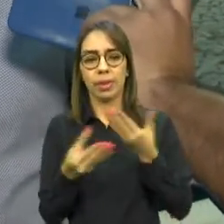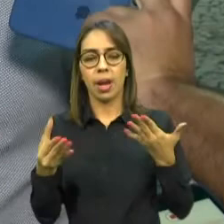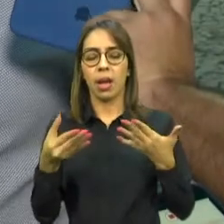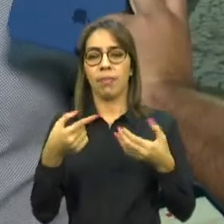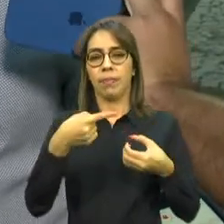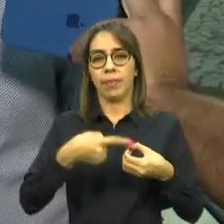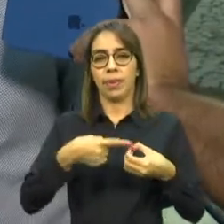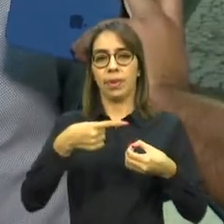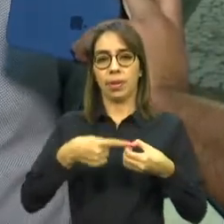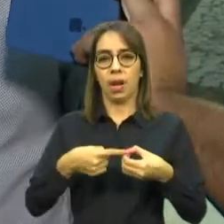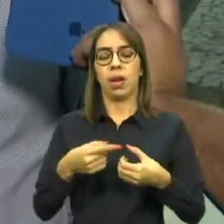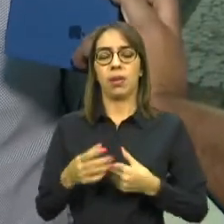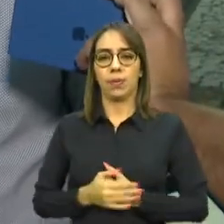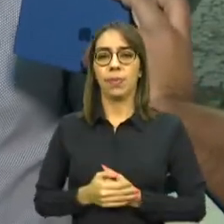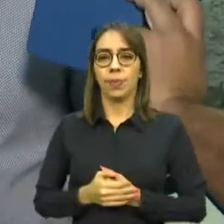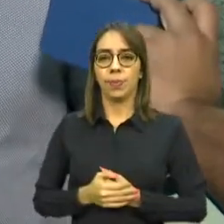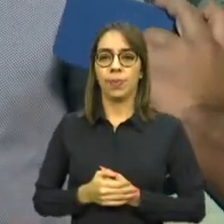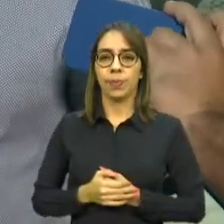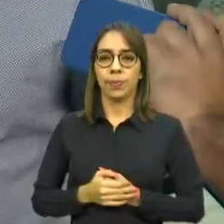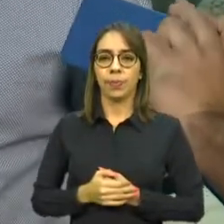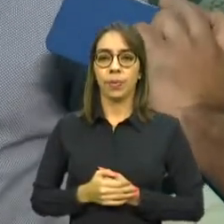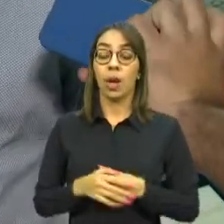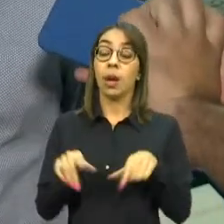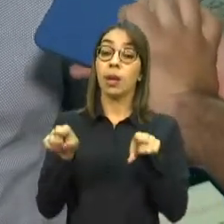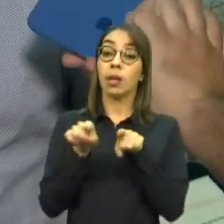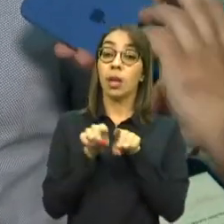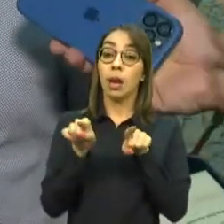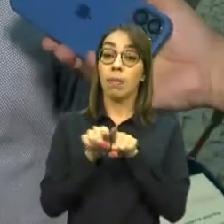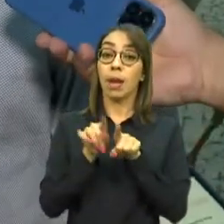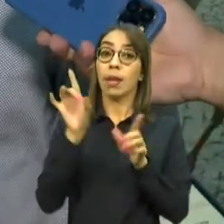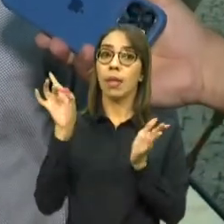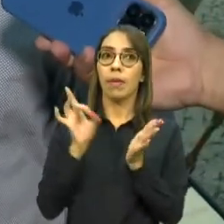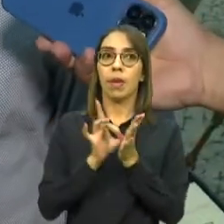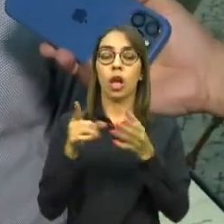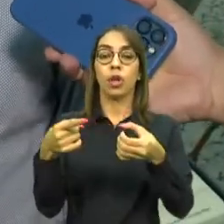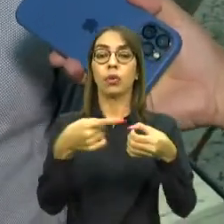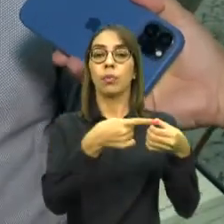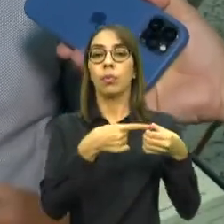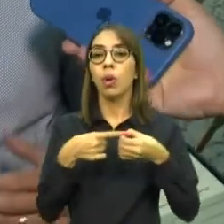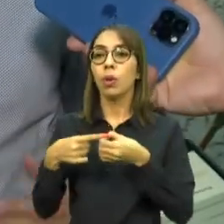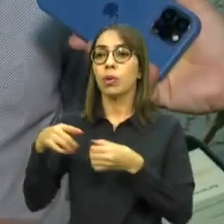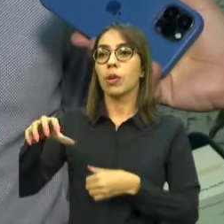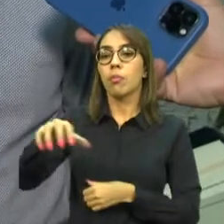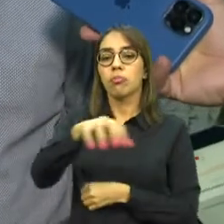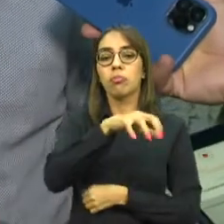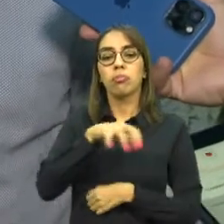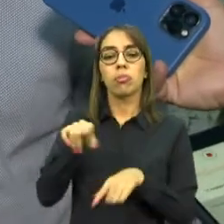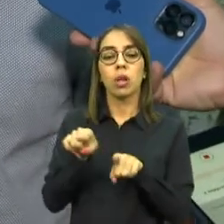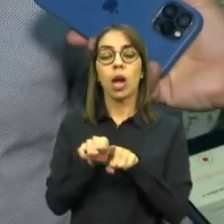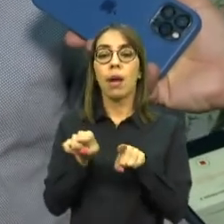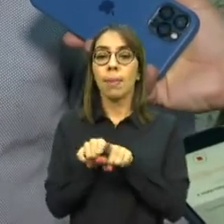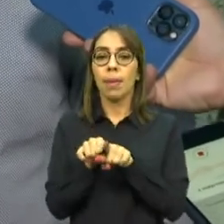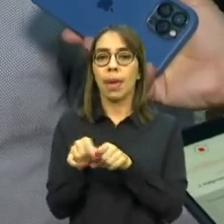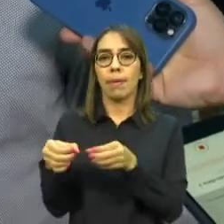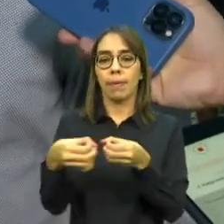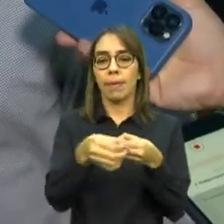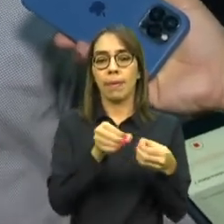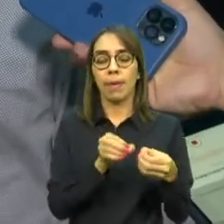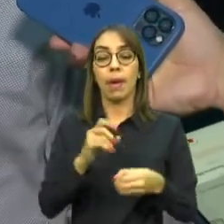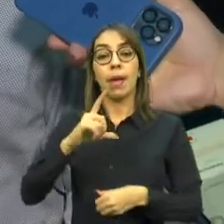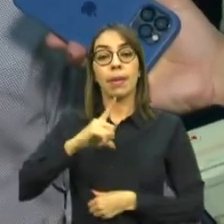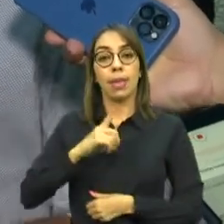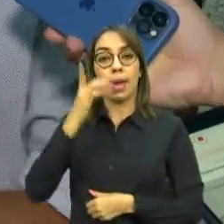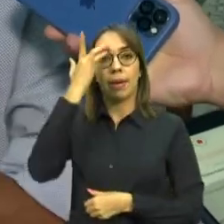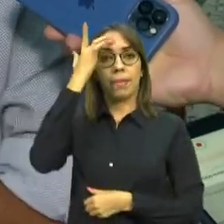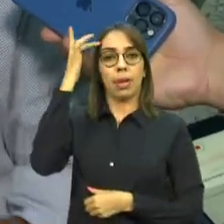e, por que não dizer, a todos a população dos municípios aqui circunvizinhos. E aqui nós temos aqui diversos serviços, nós temos